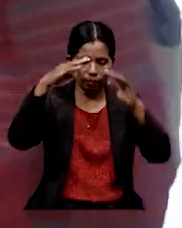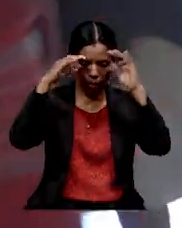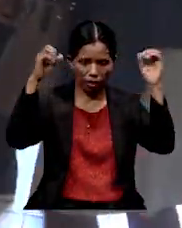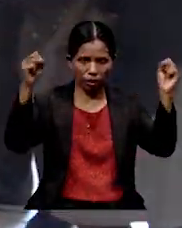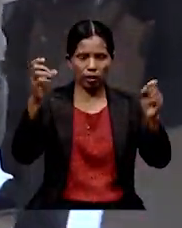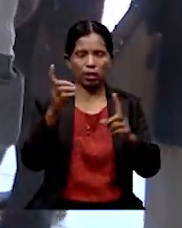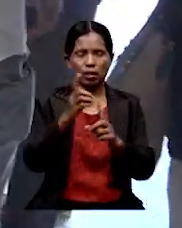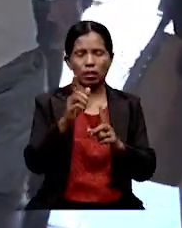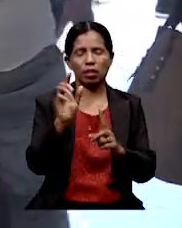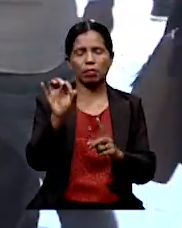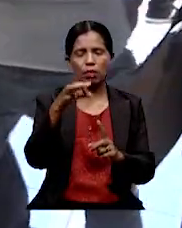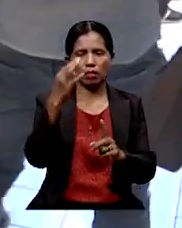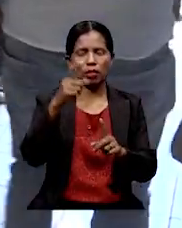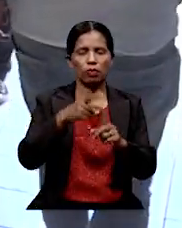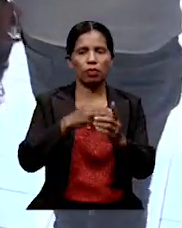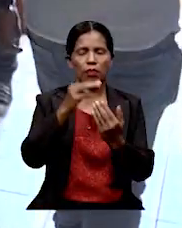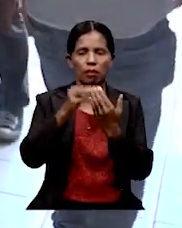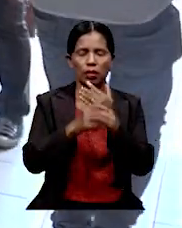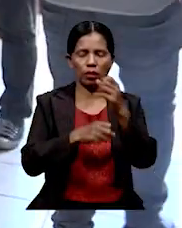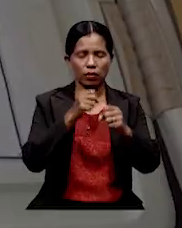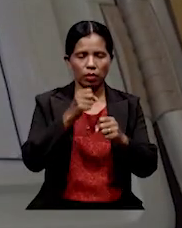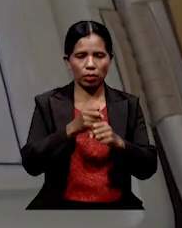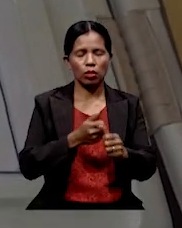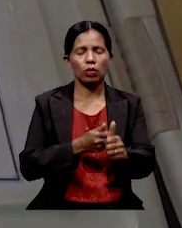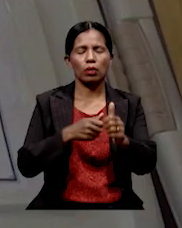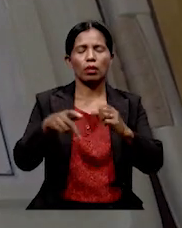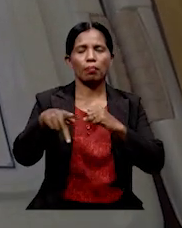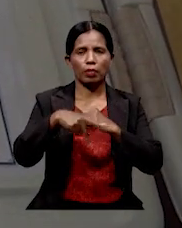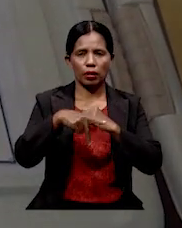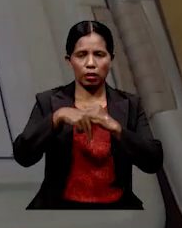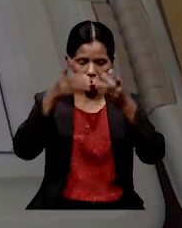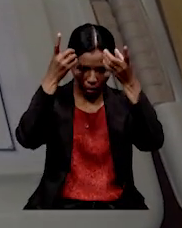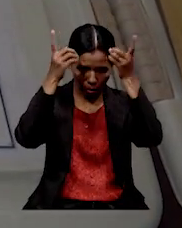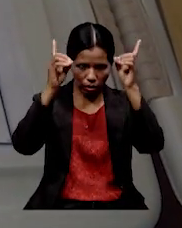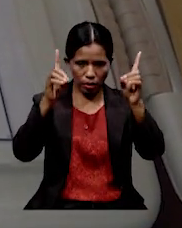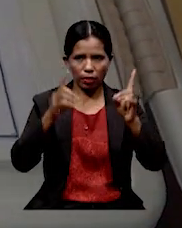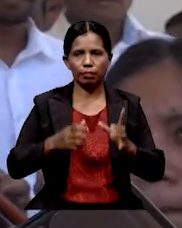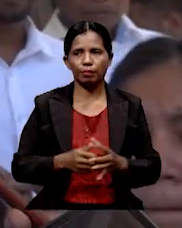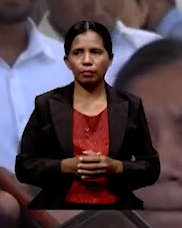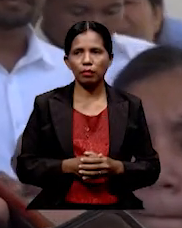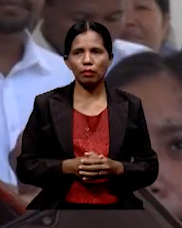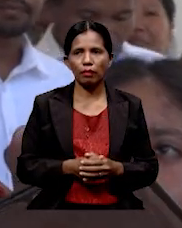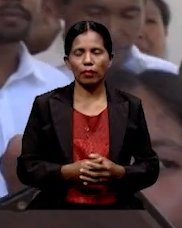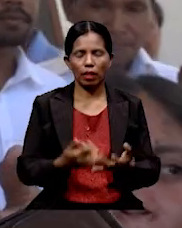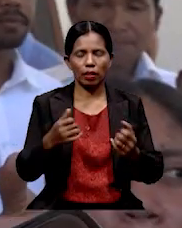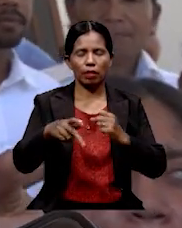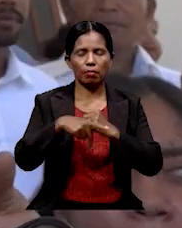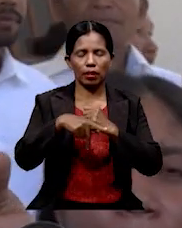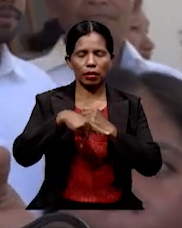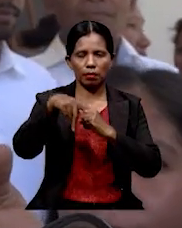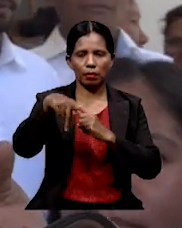Sanulu recensia Fulan Março Tinané, tuir partido ne decisão. Partido Democrático,